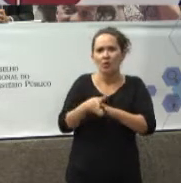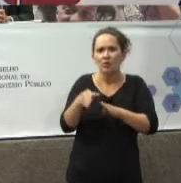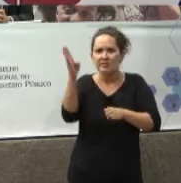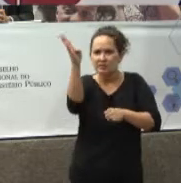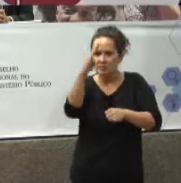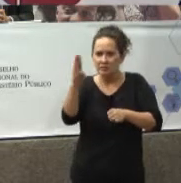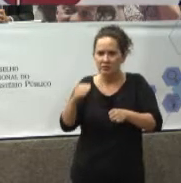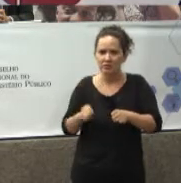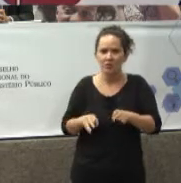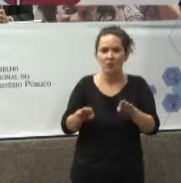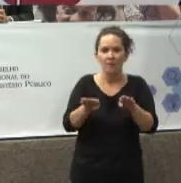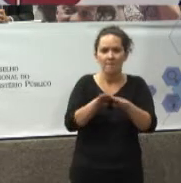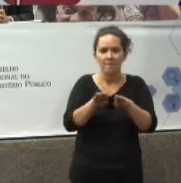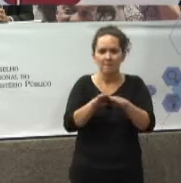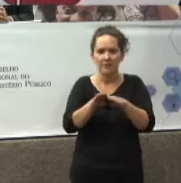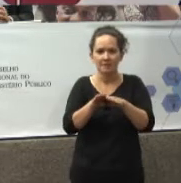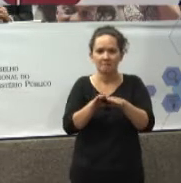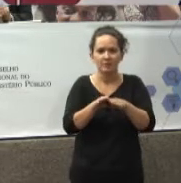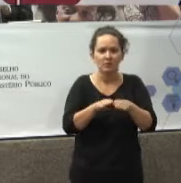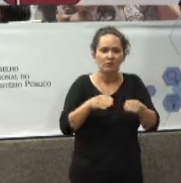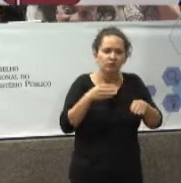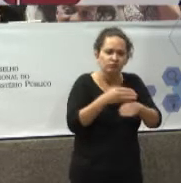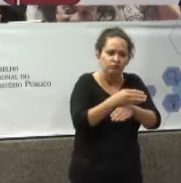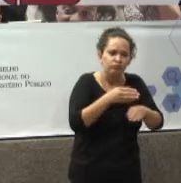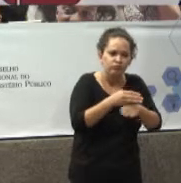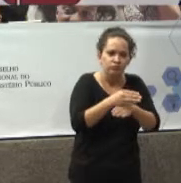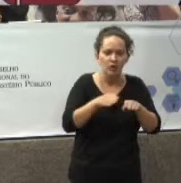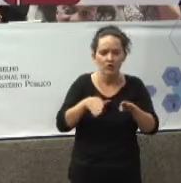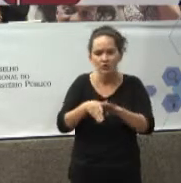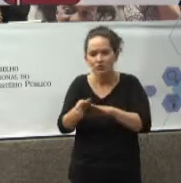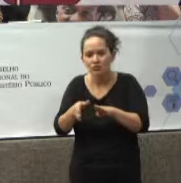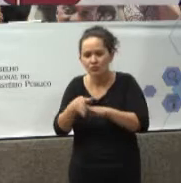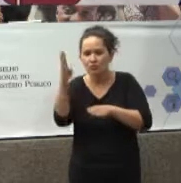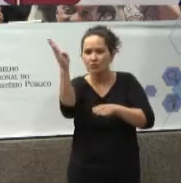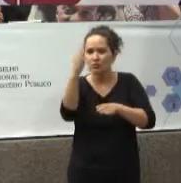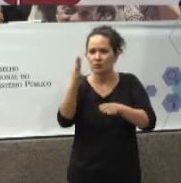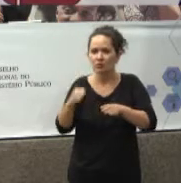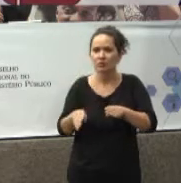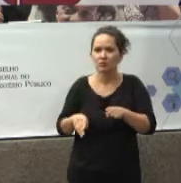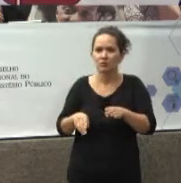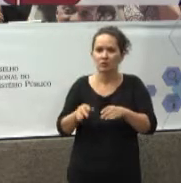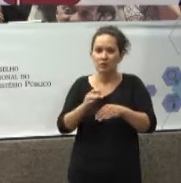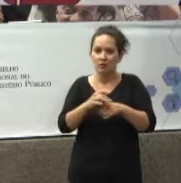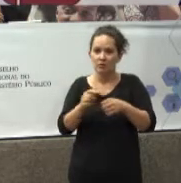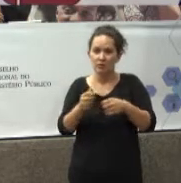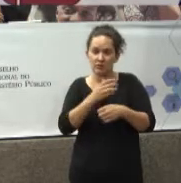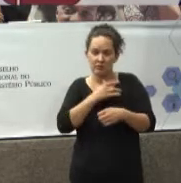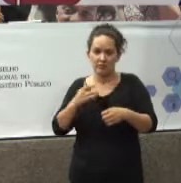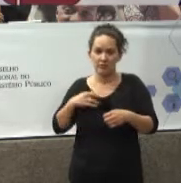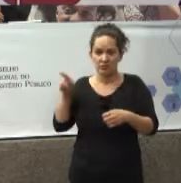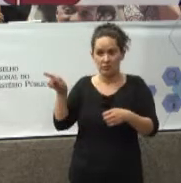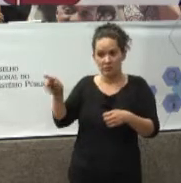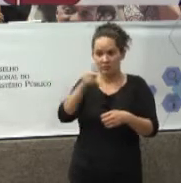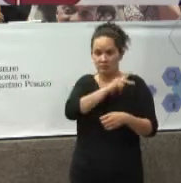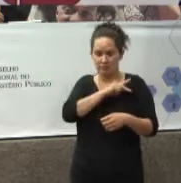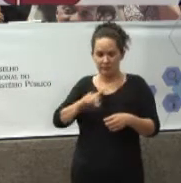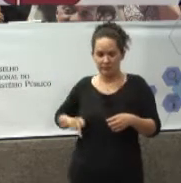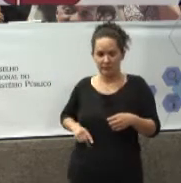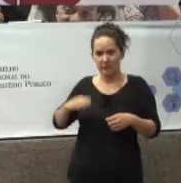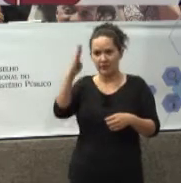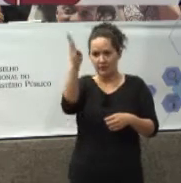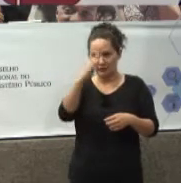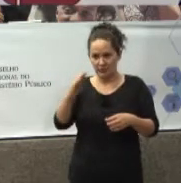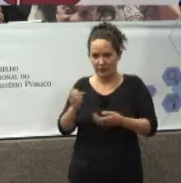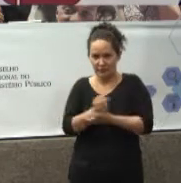e membro da mesa diretora do conselho nacional de saúde o presidente do conselho nacional de saúde como disse o presidente da federação nacional dos farmacêuticos